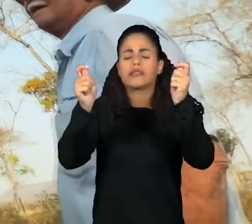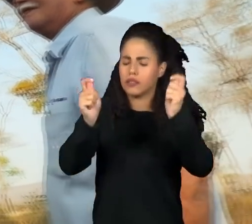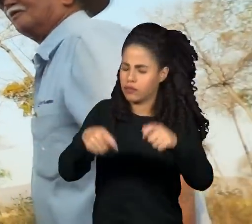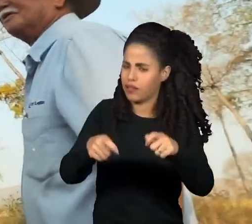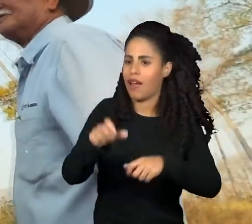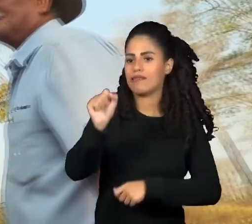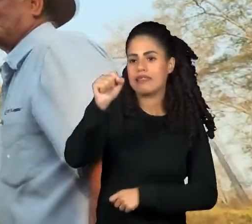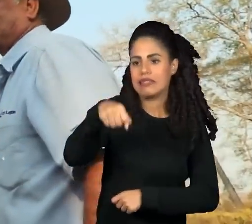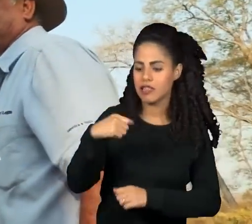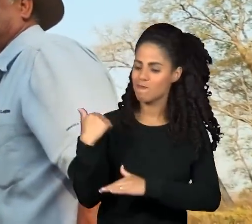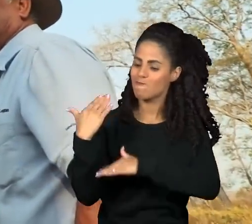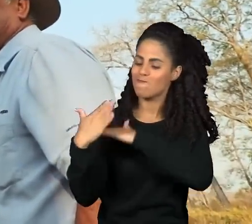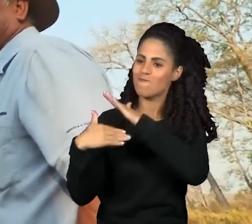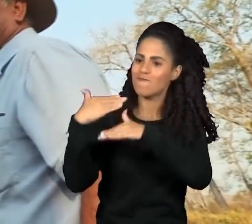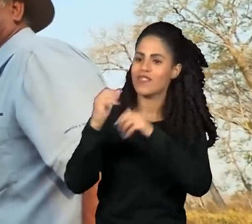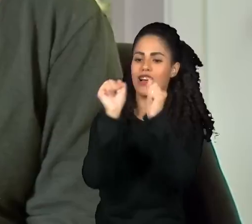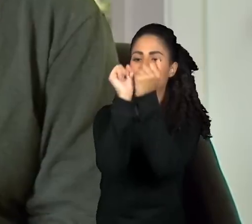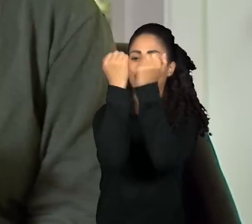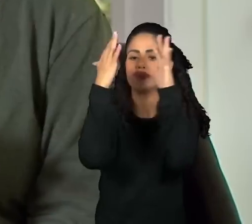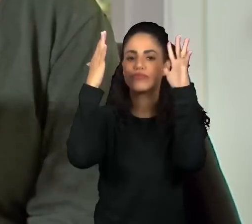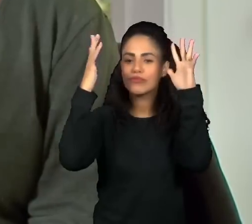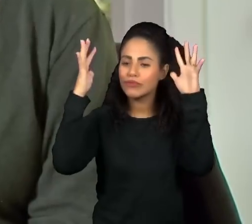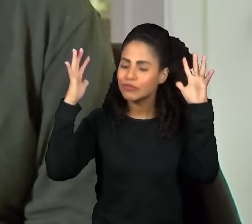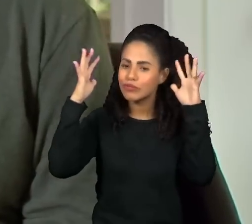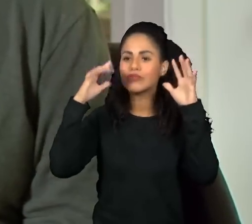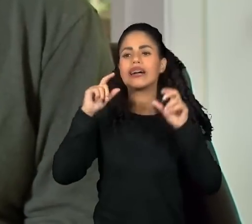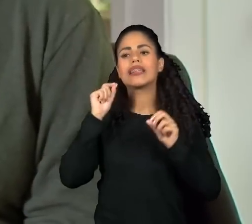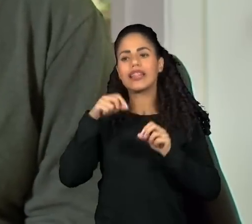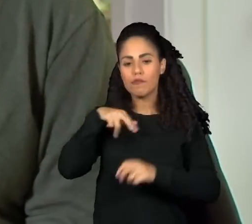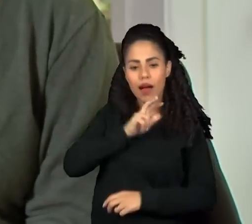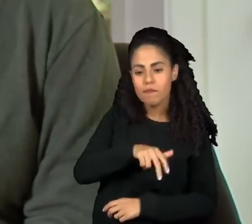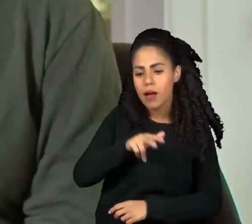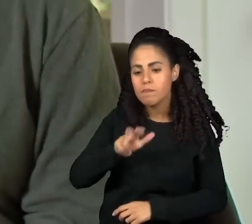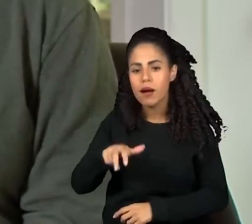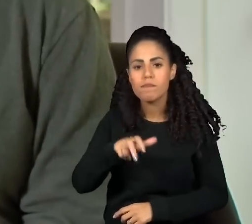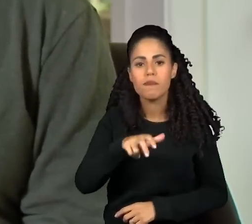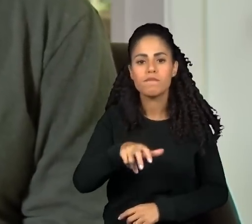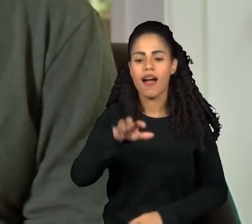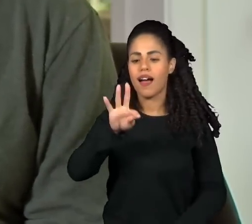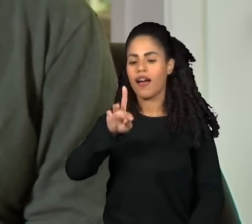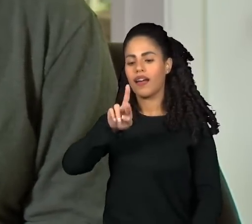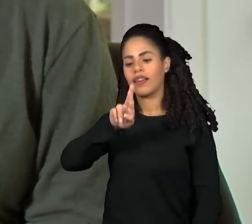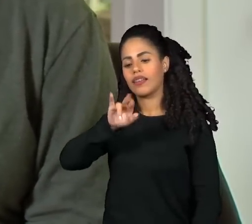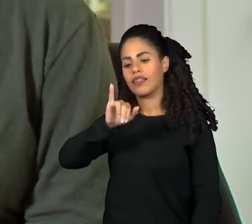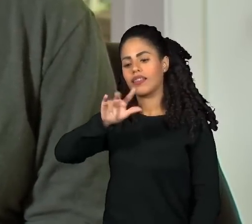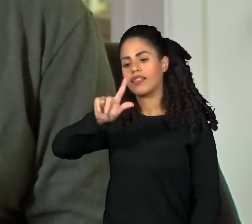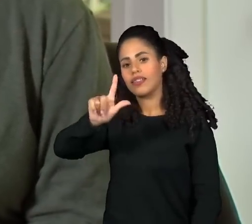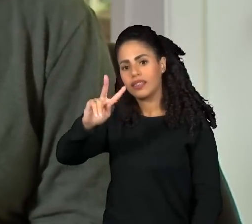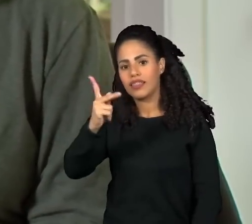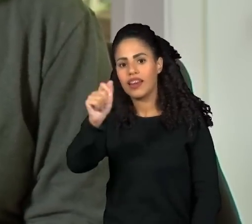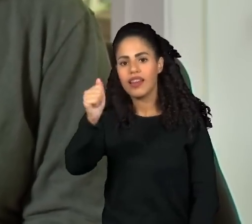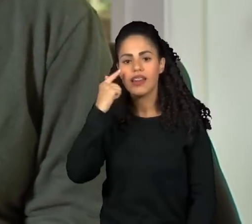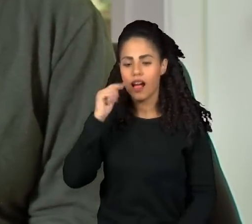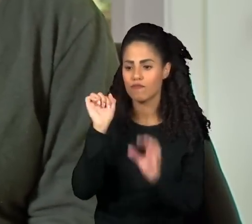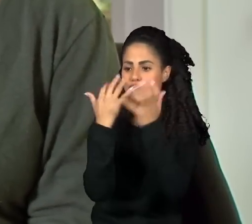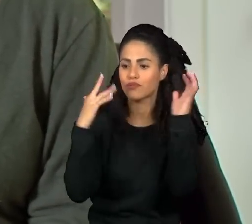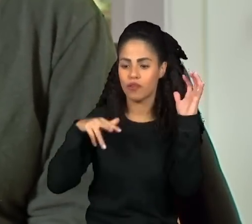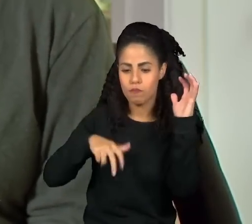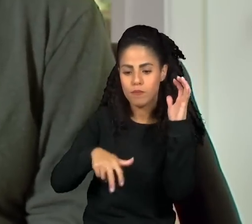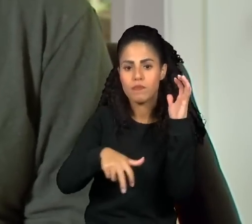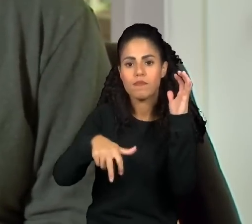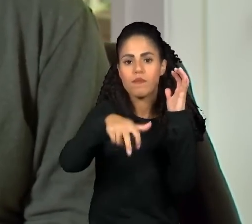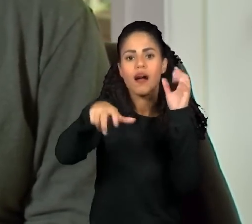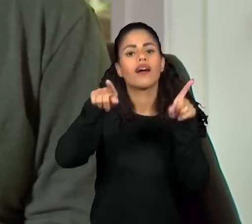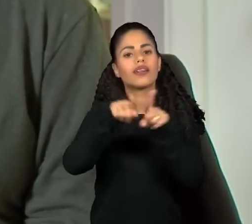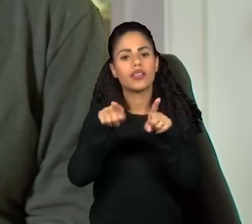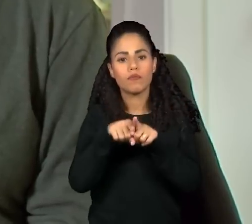possível escalar árvore, é possível fazer trilhas, é possível ir coletar informações de tamanduás em campo